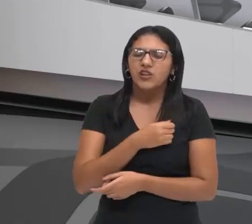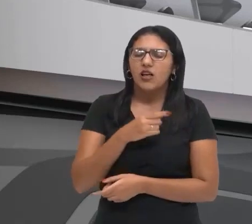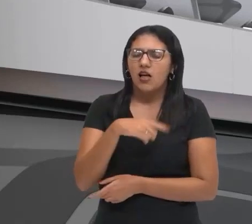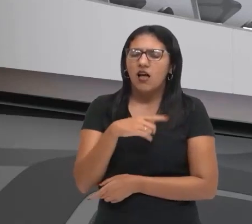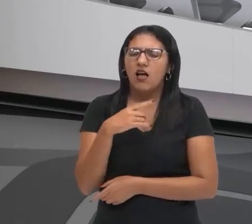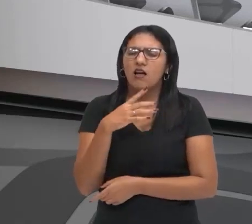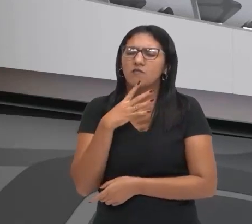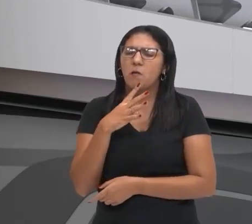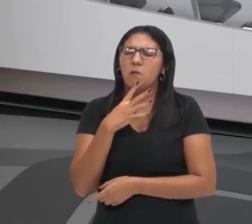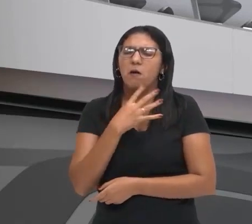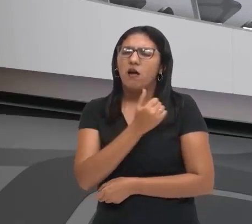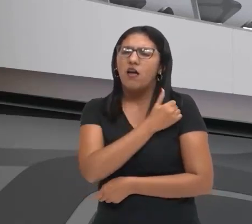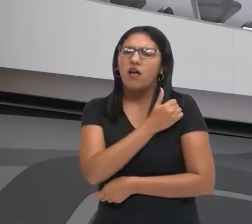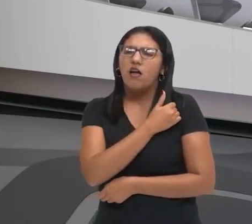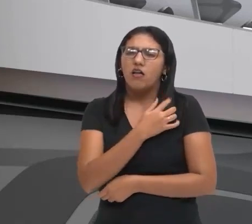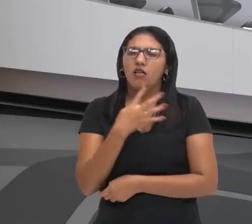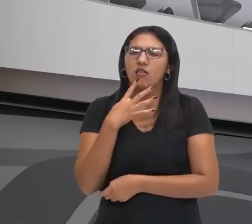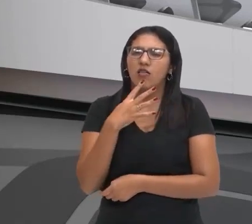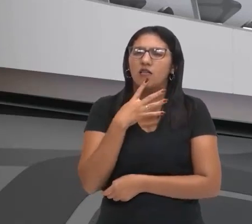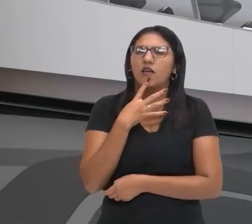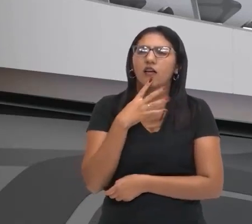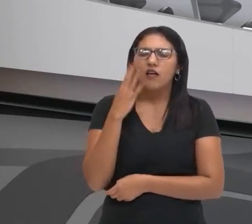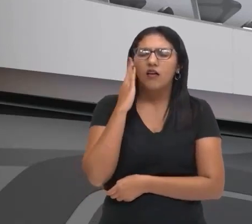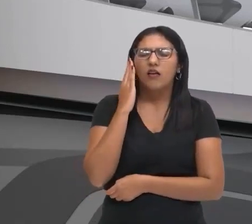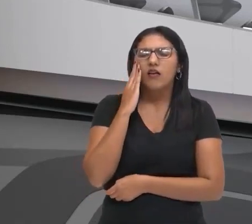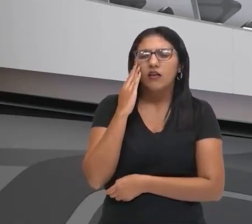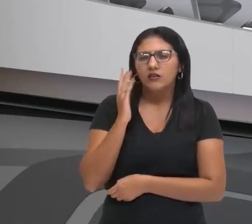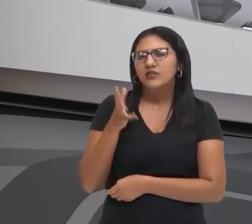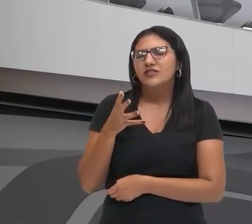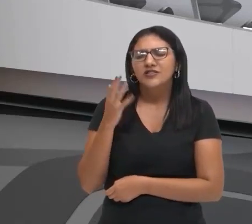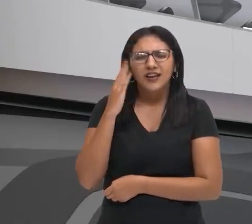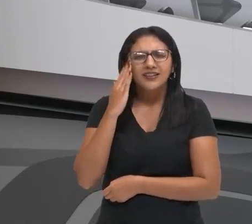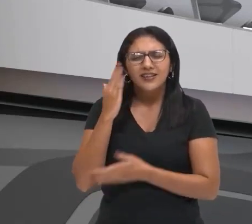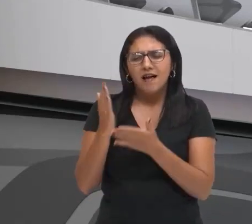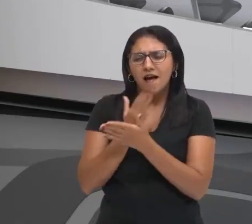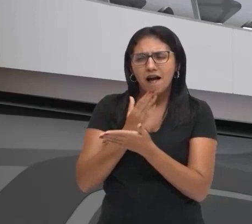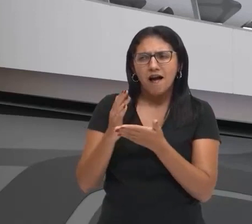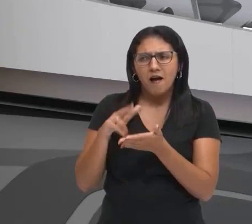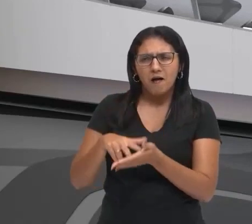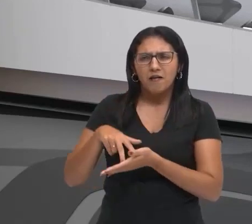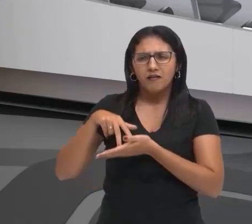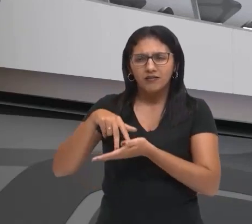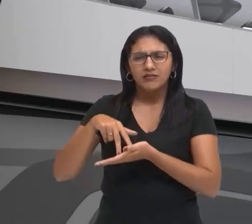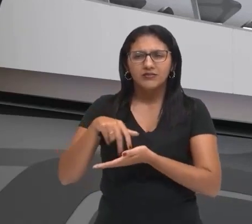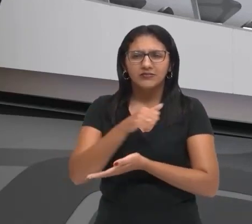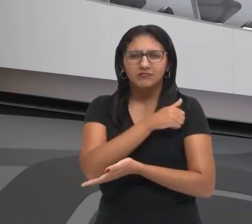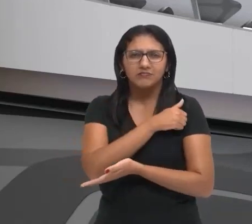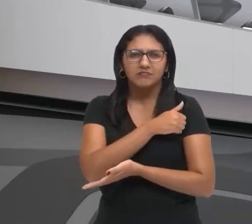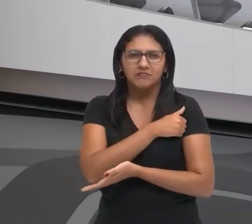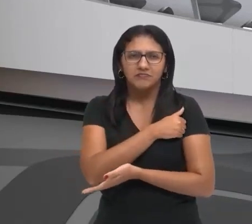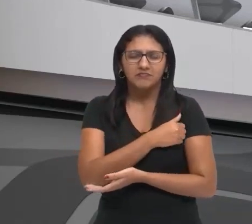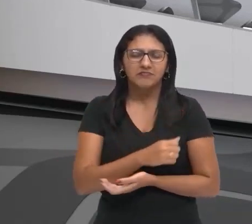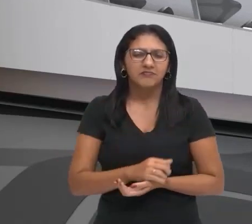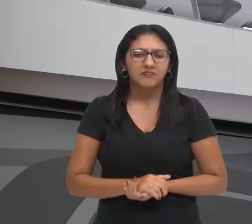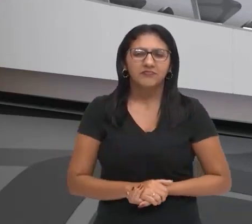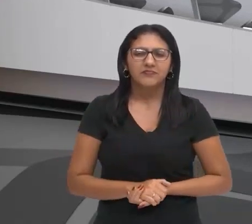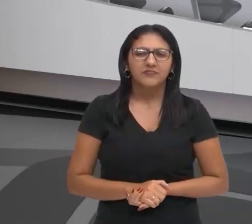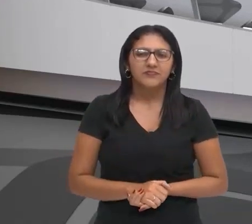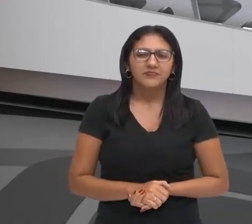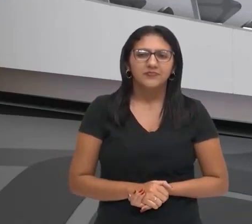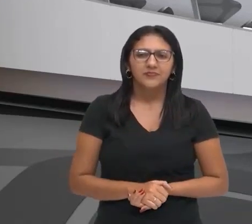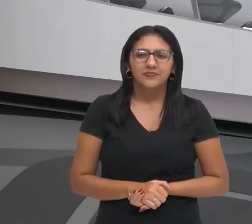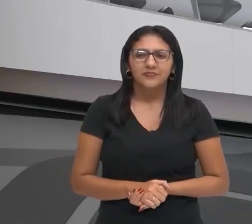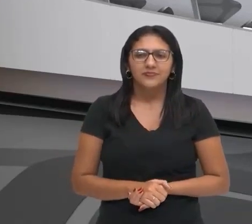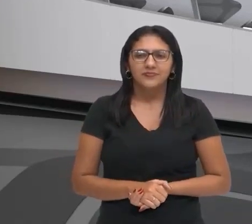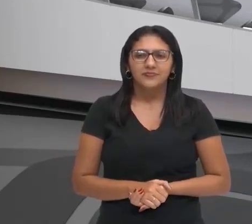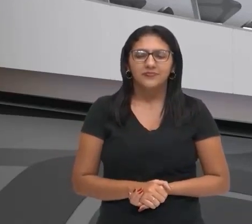conhece. Então, aquele aluno proativo, como nós já vimos aqui em algumas salas de aula, o professor não está nem na sala de aula, nós